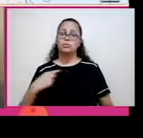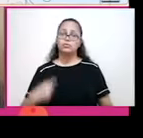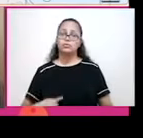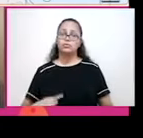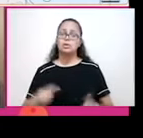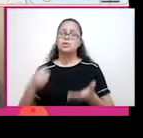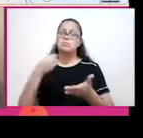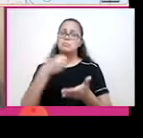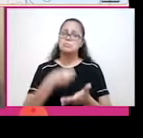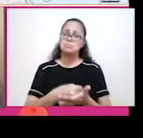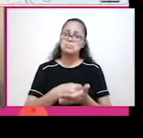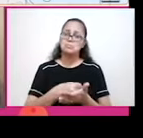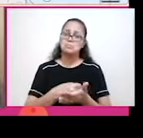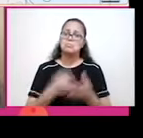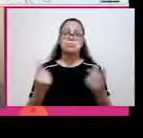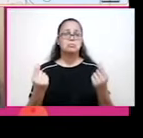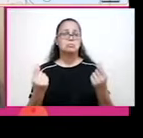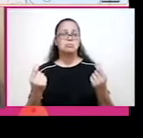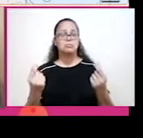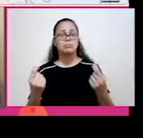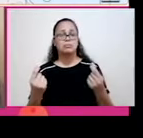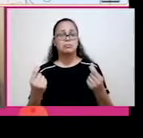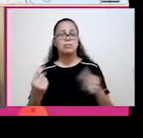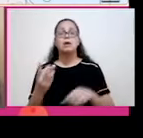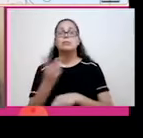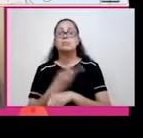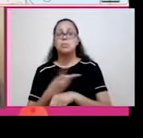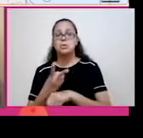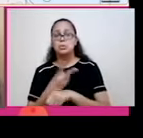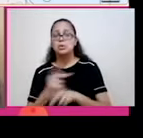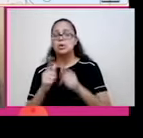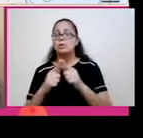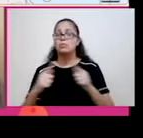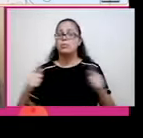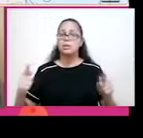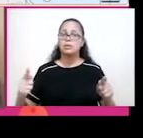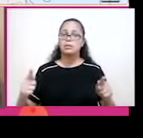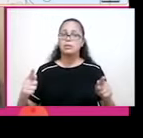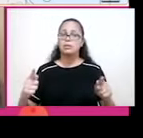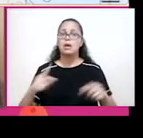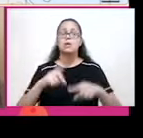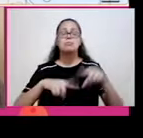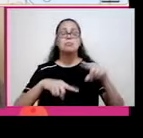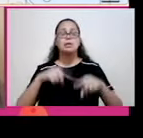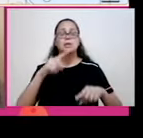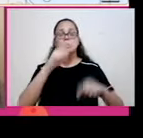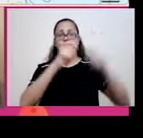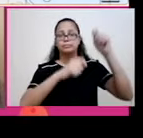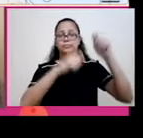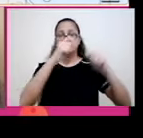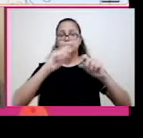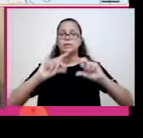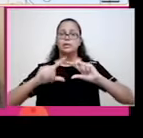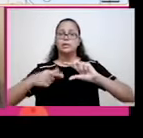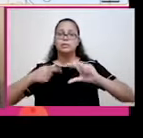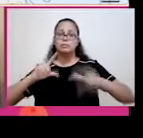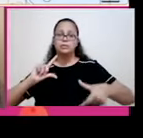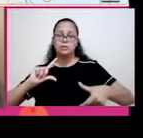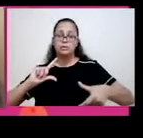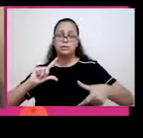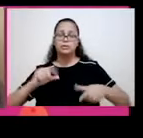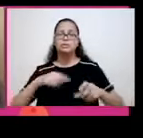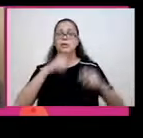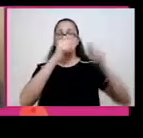atrair principalmente o investimento estrangeiro, buscando aumentar a produção industrial do país e modernizar a sua indústria,